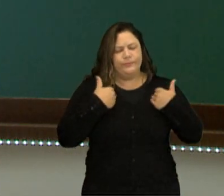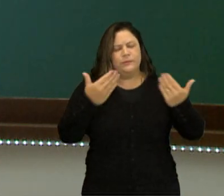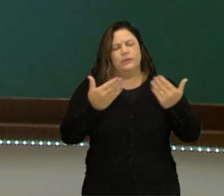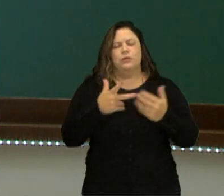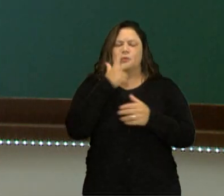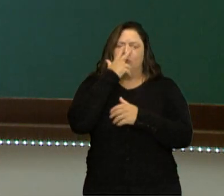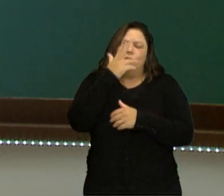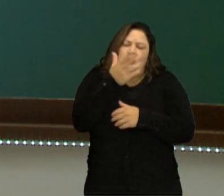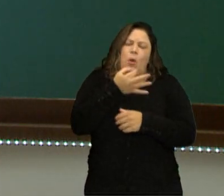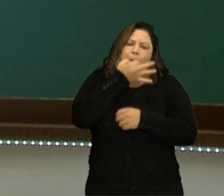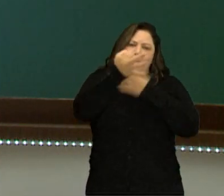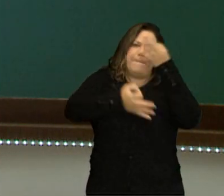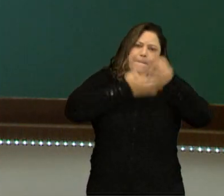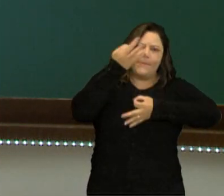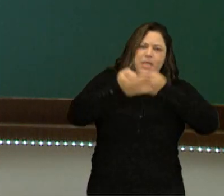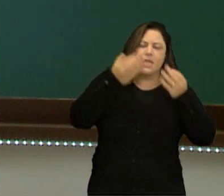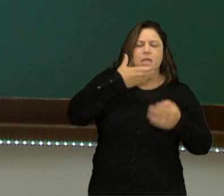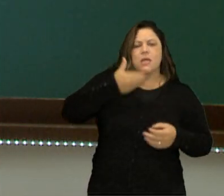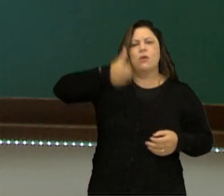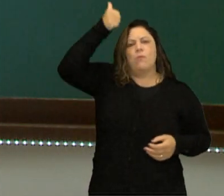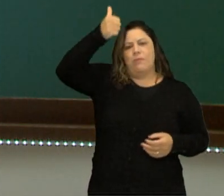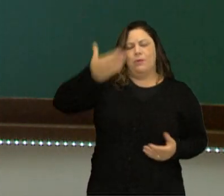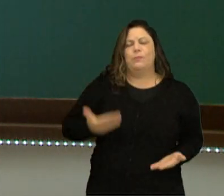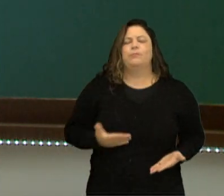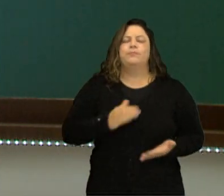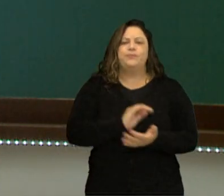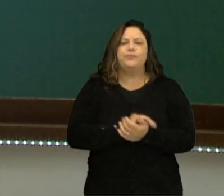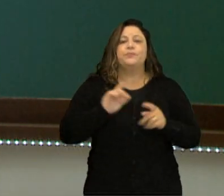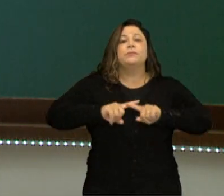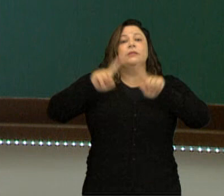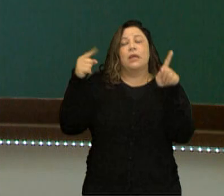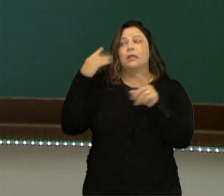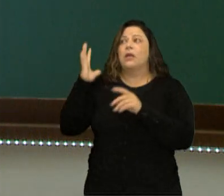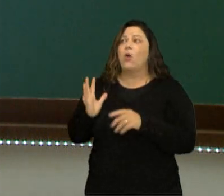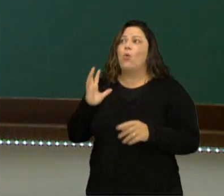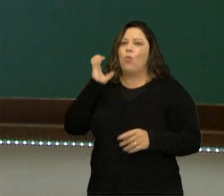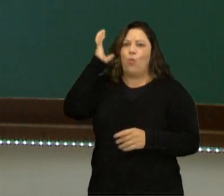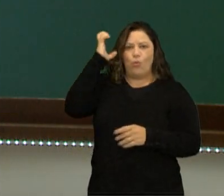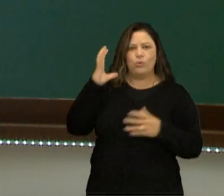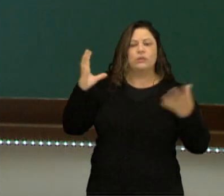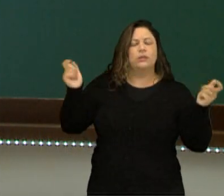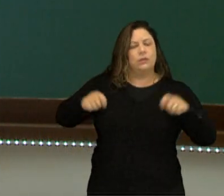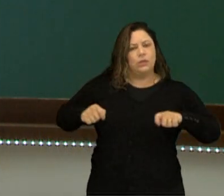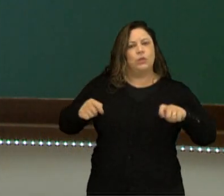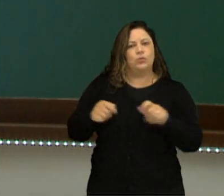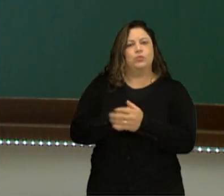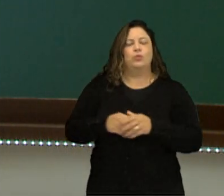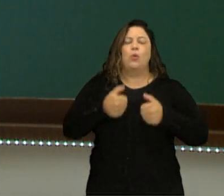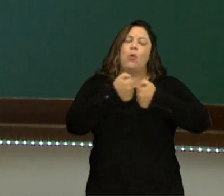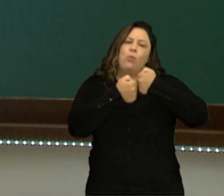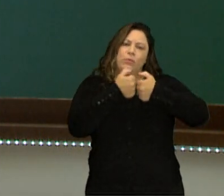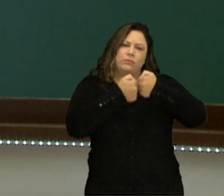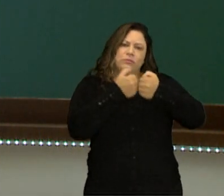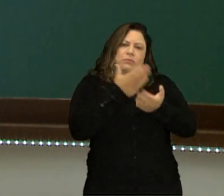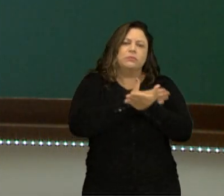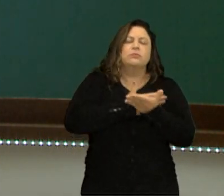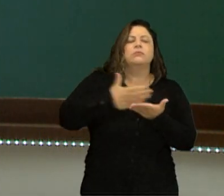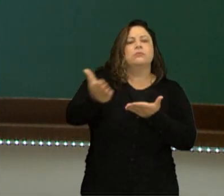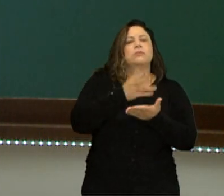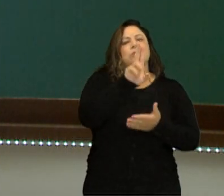teve. Assim, pessoal, Newton, ele foi um dos físicos que começou a